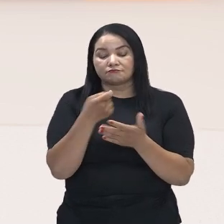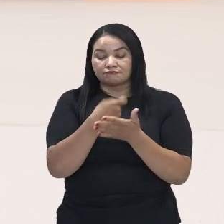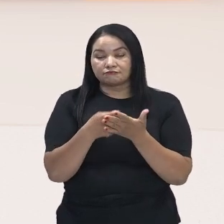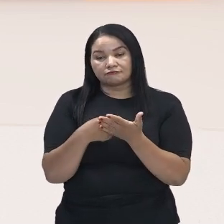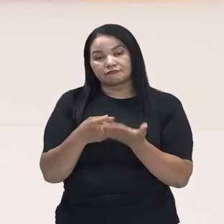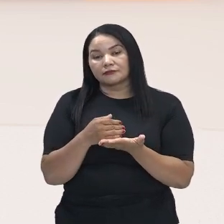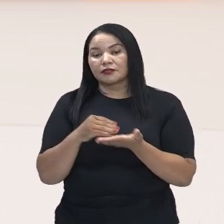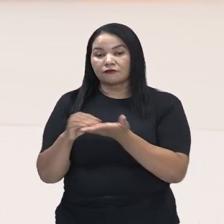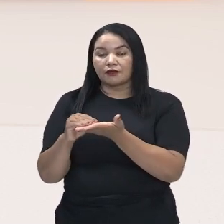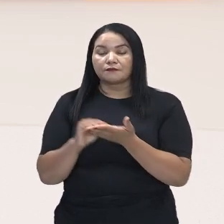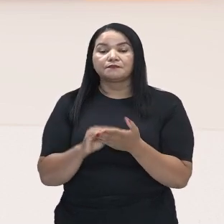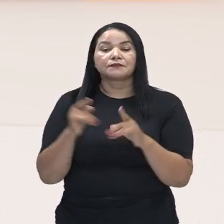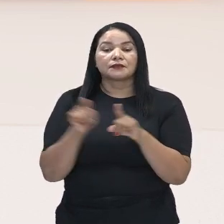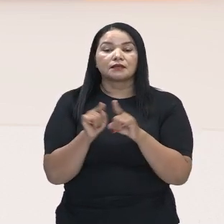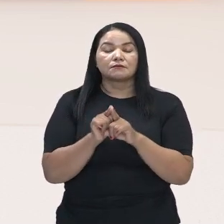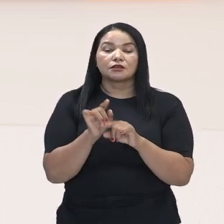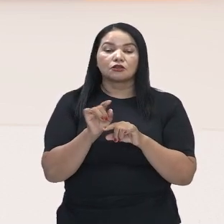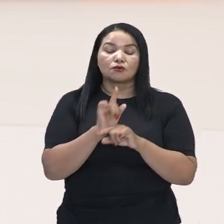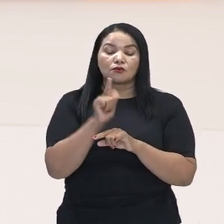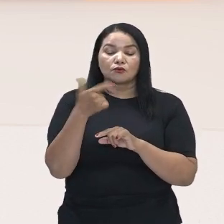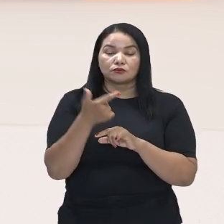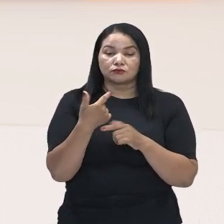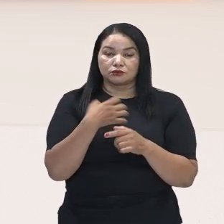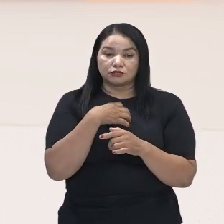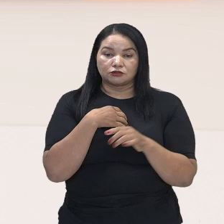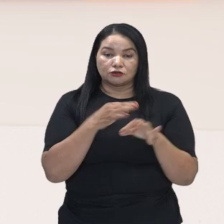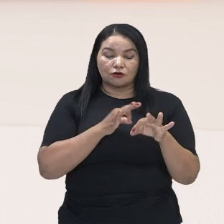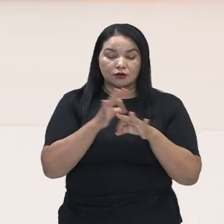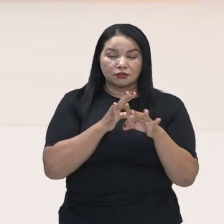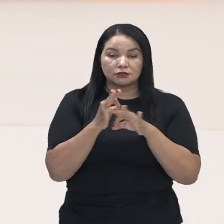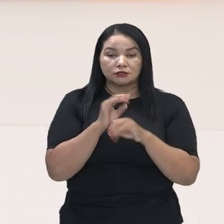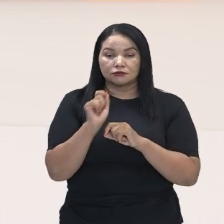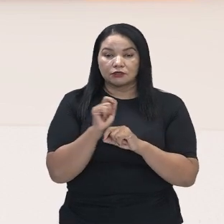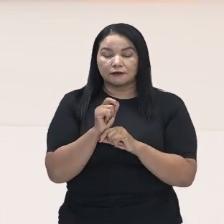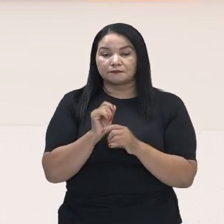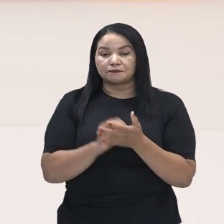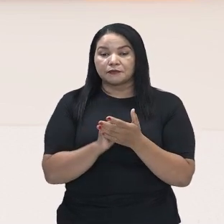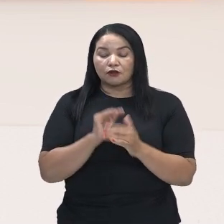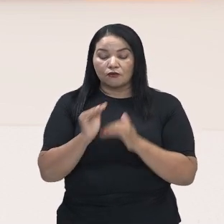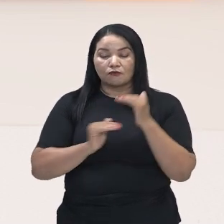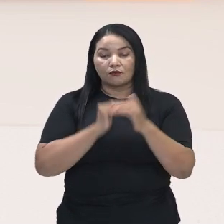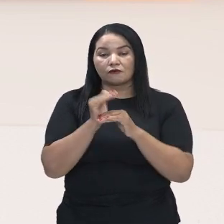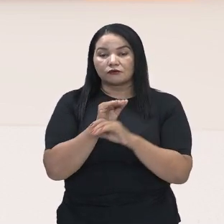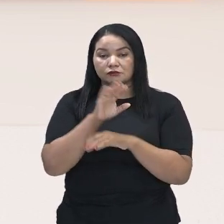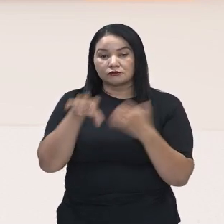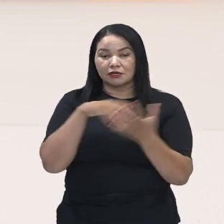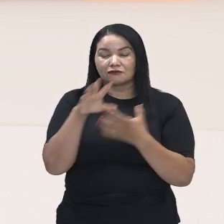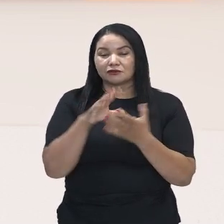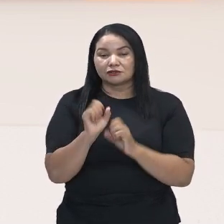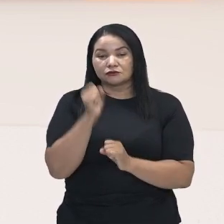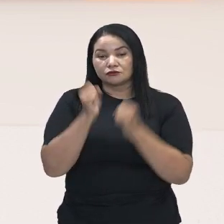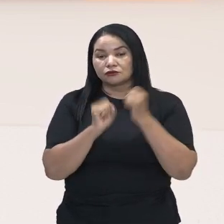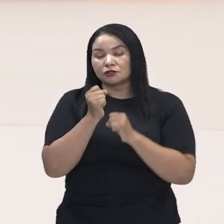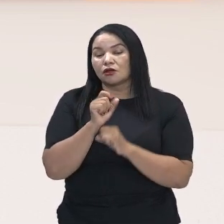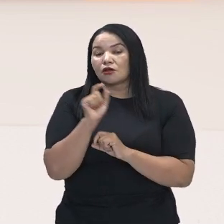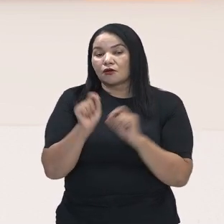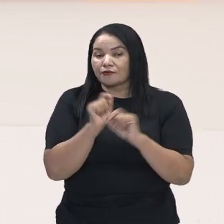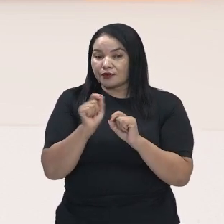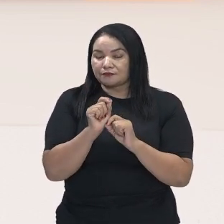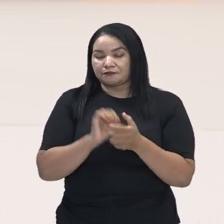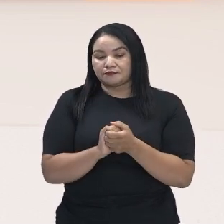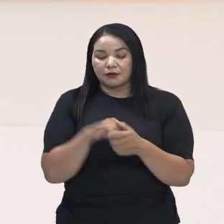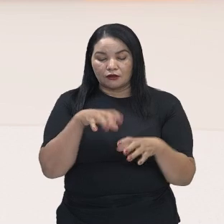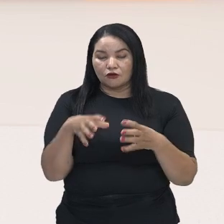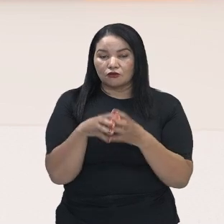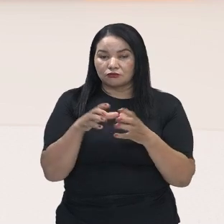Outras formas de se organizar que vão surgir com o avanço da Revolução Industrial é que os trabalhadores eles